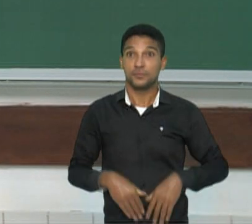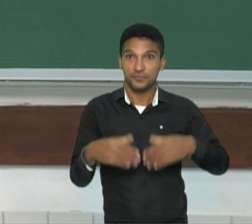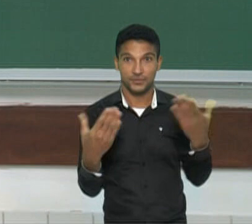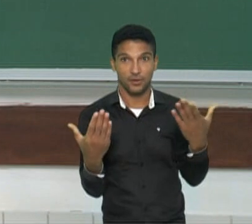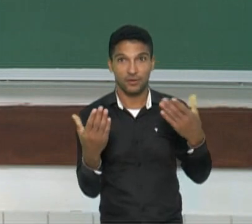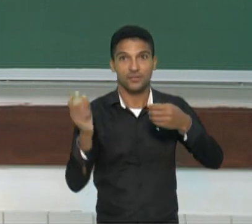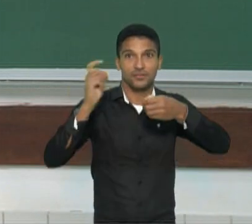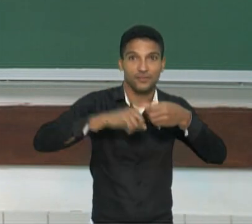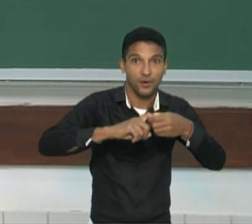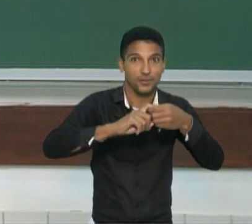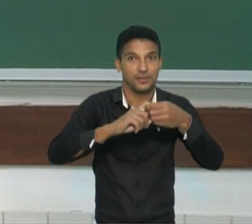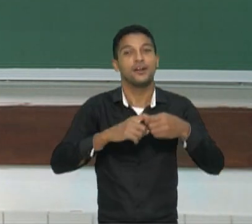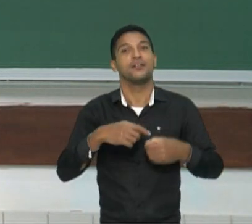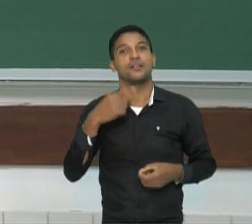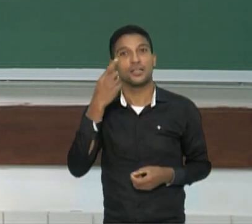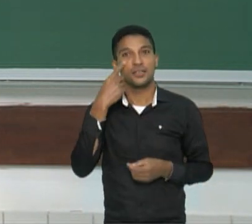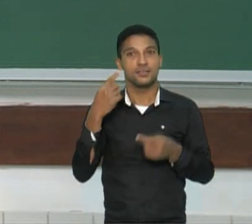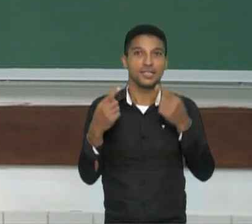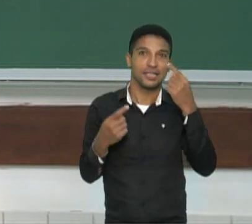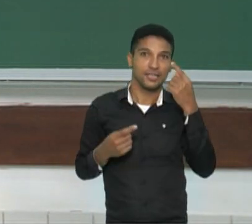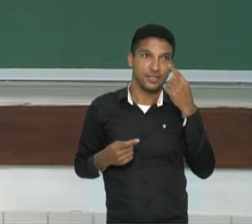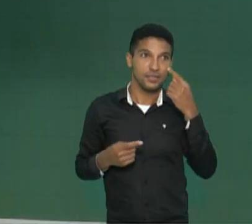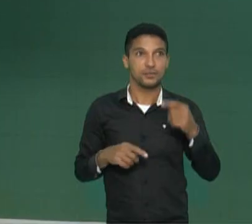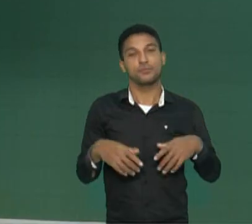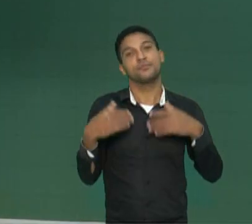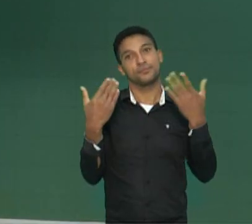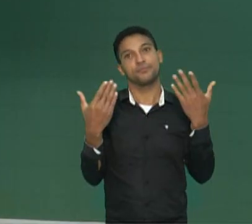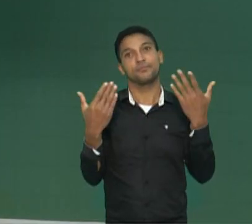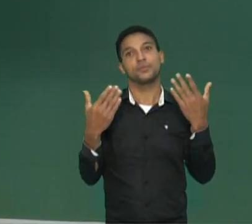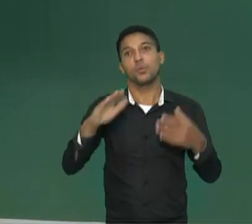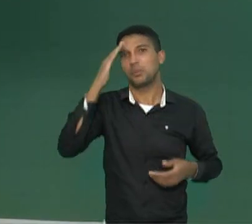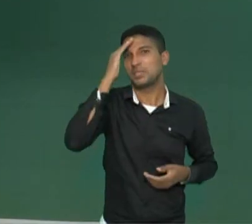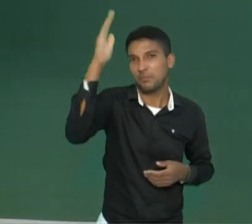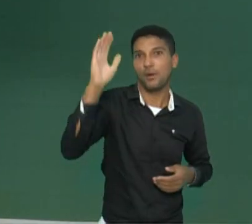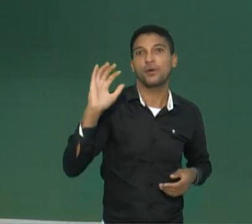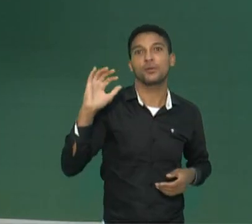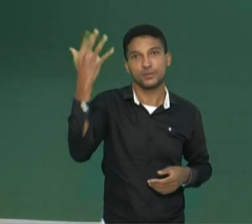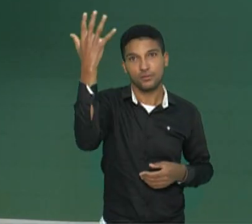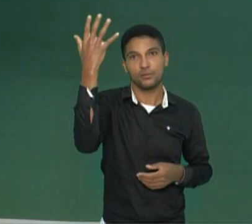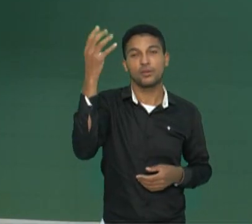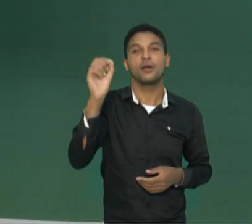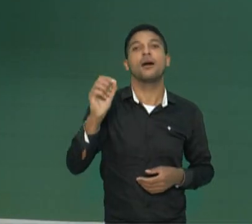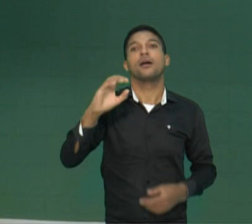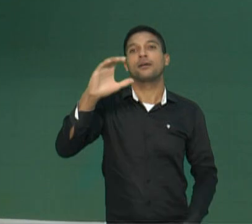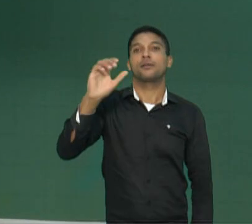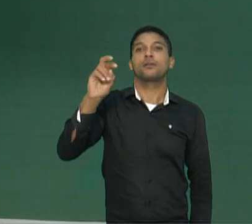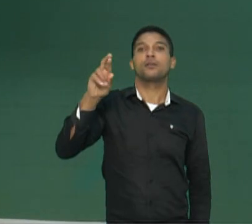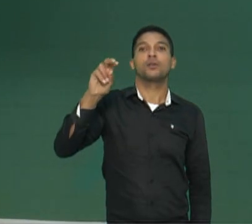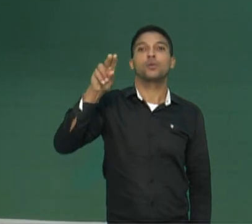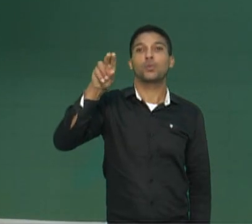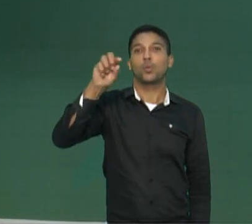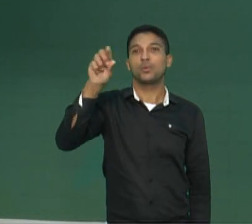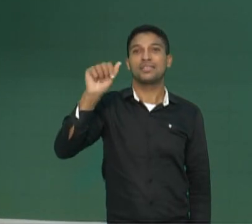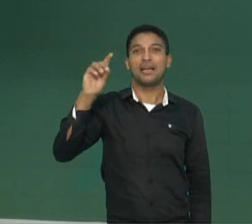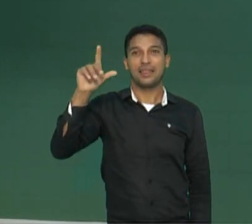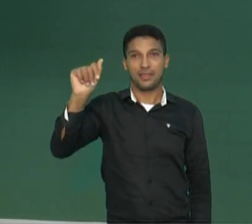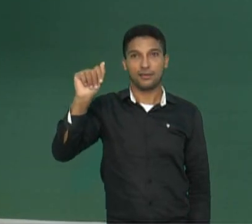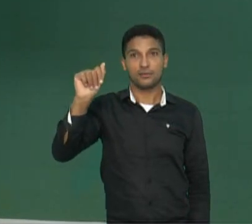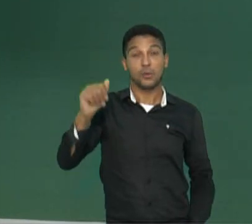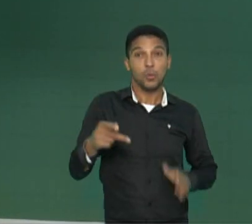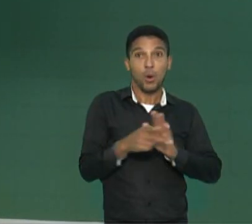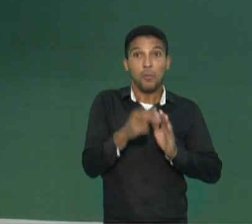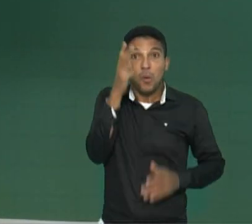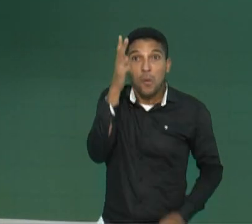Estamos de volta aqui, né, pessoal? Aqui de novo. Lógico que como principal fator foi as cruzadas arquitetadas pelo Papa Urbano